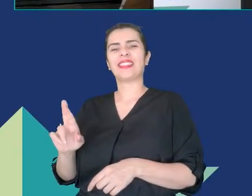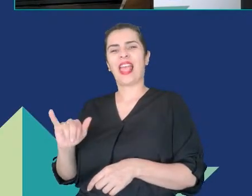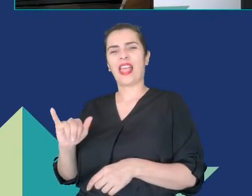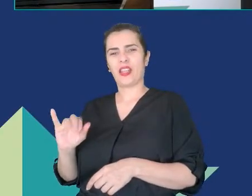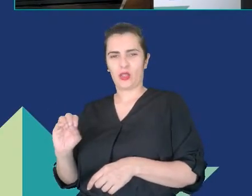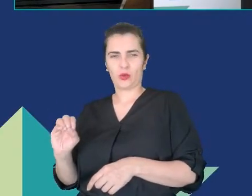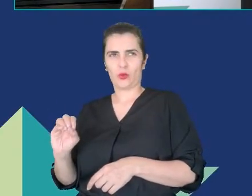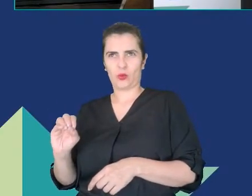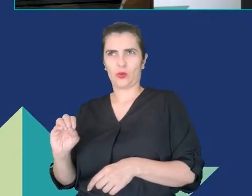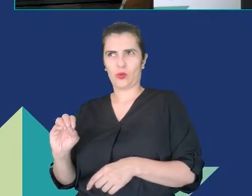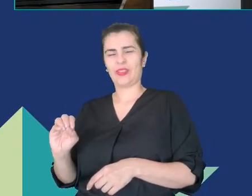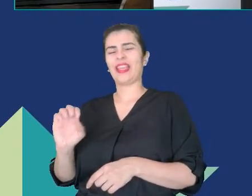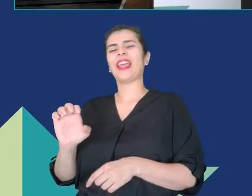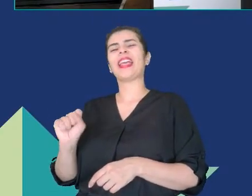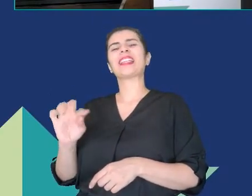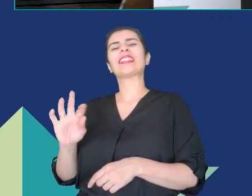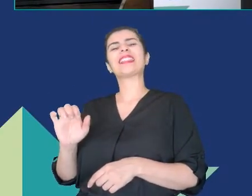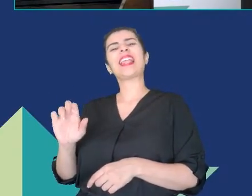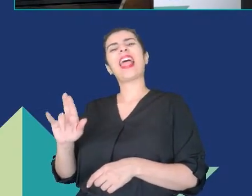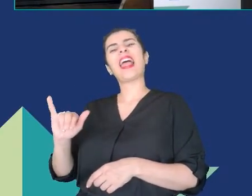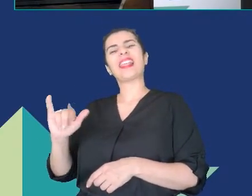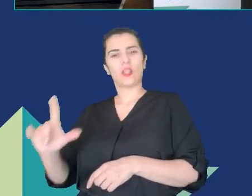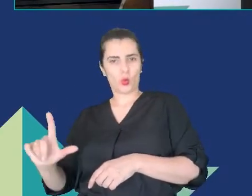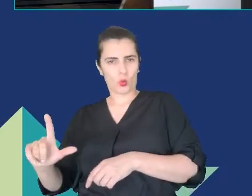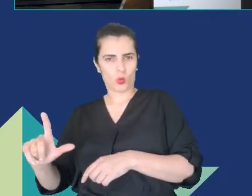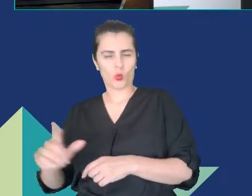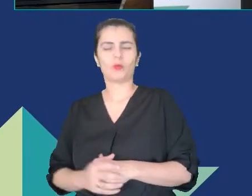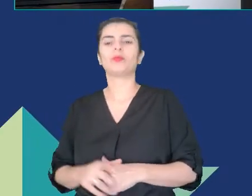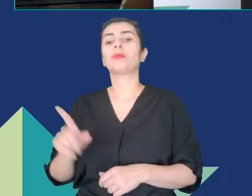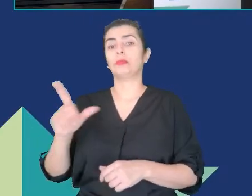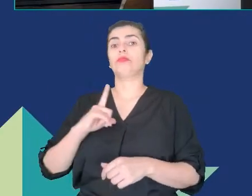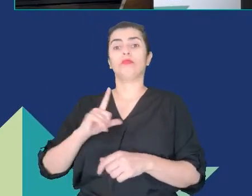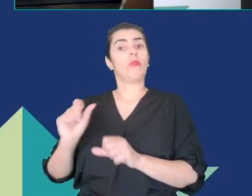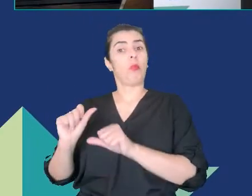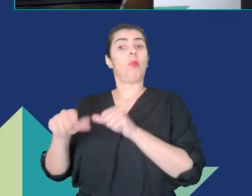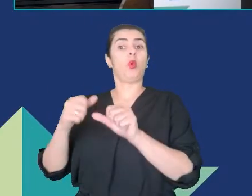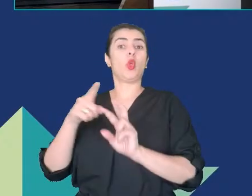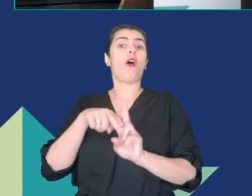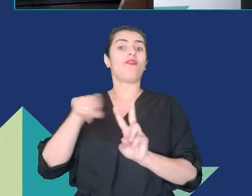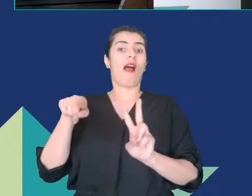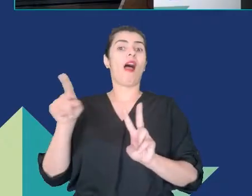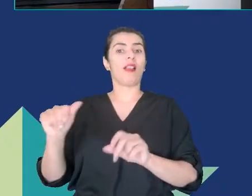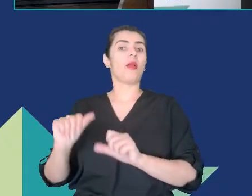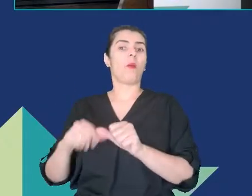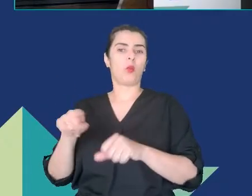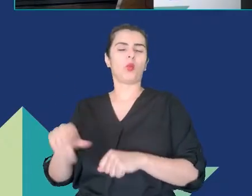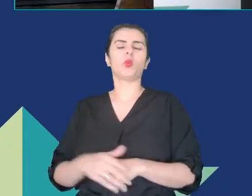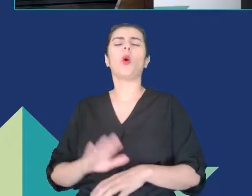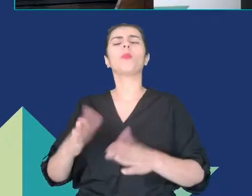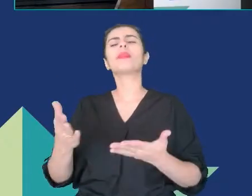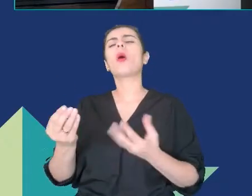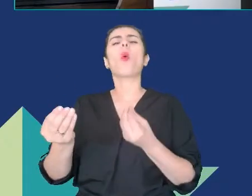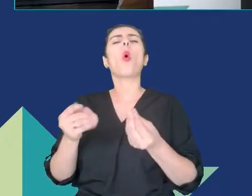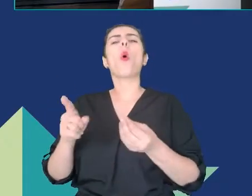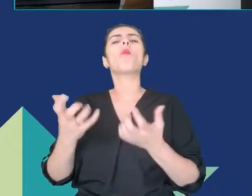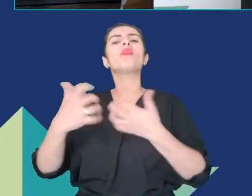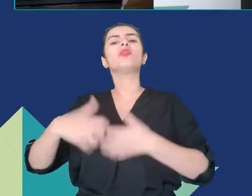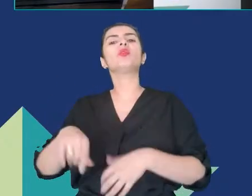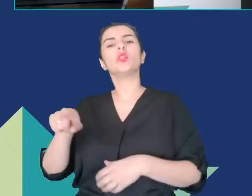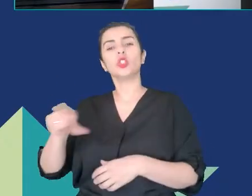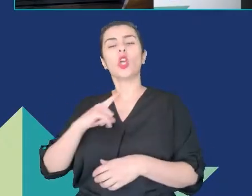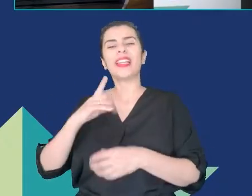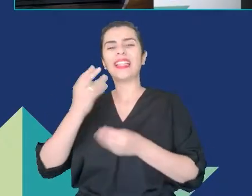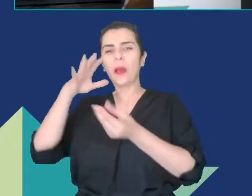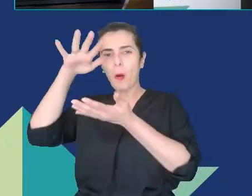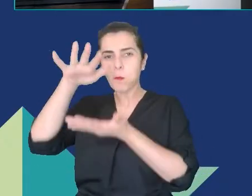E é uma das grandes operações nossas da Vale. Para vocês entenderem um pouquinho desse rejeito, que ele é compactado, ele